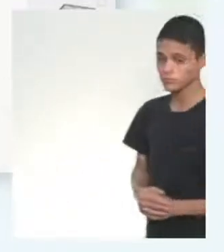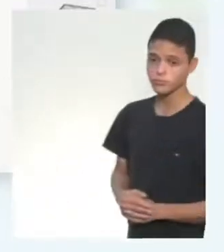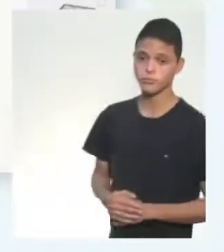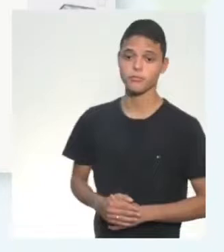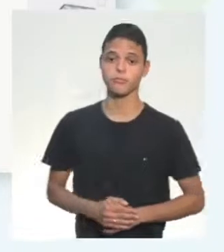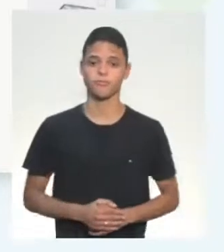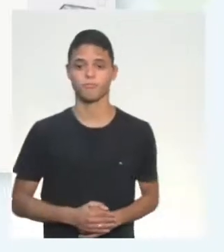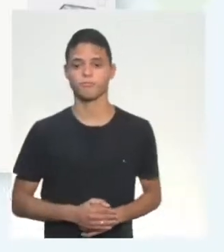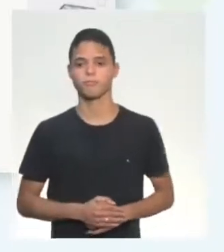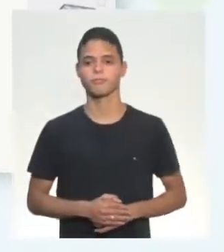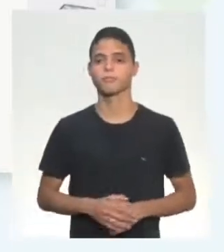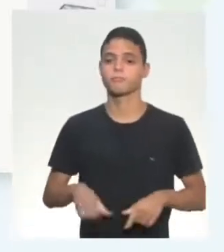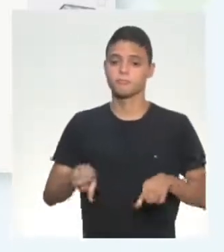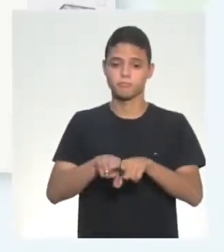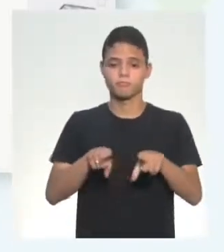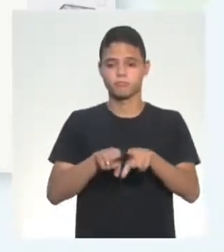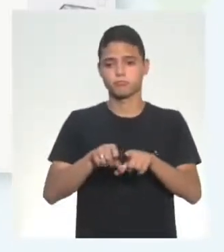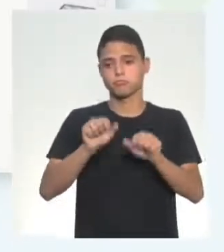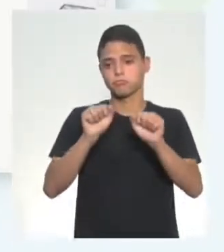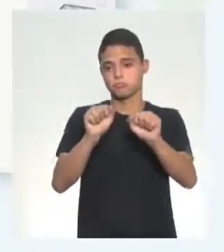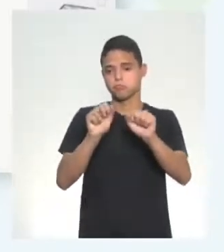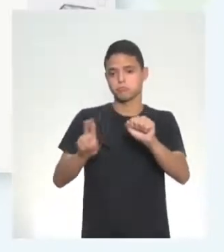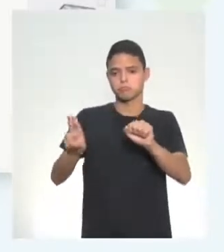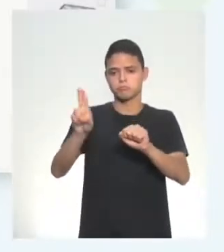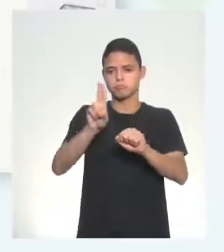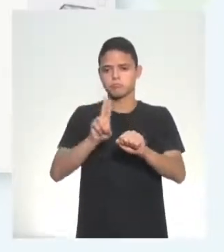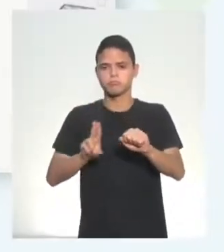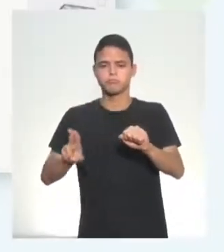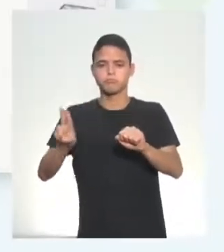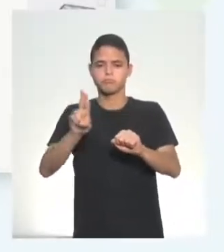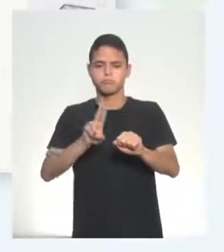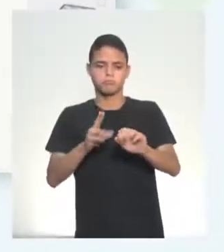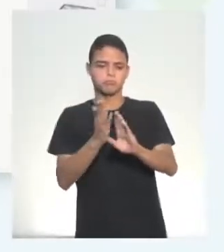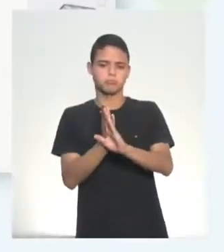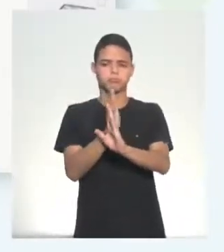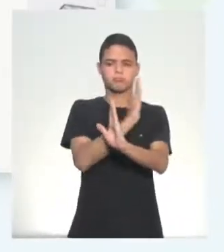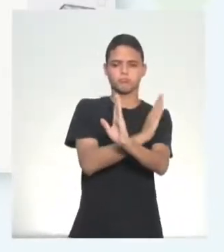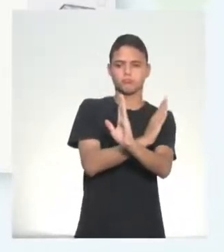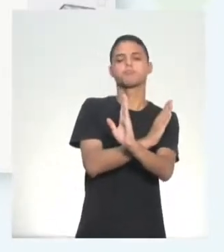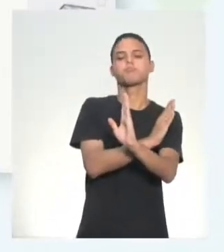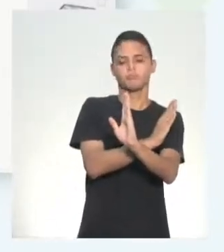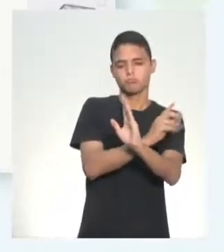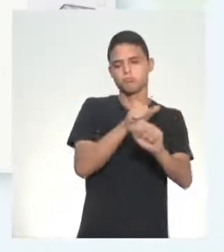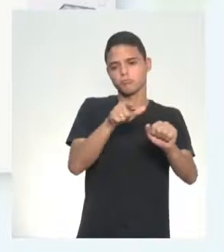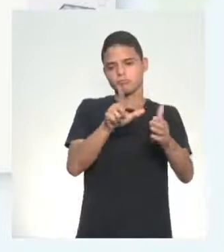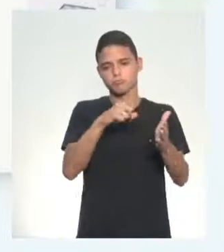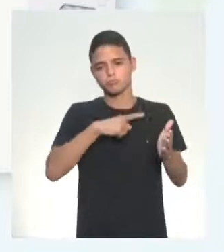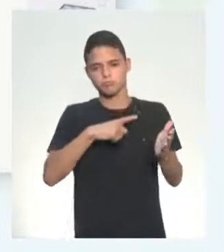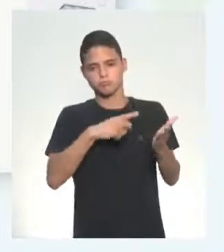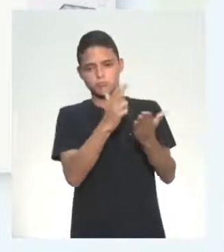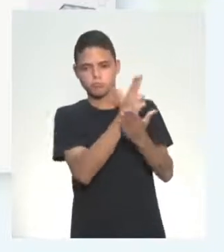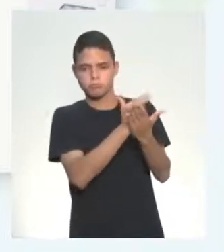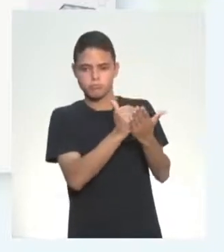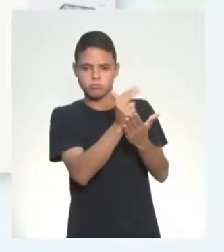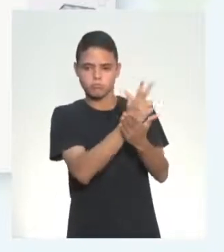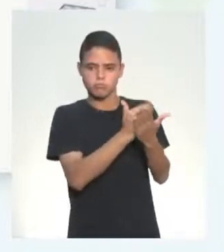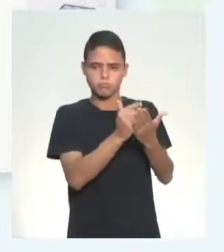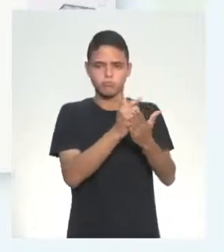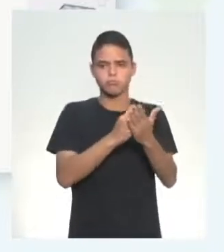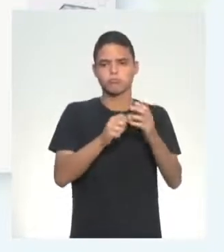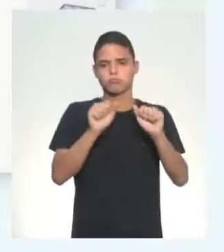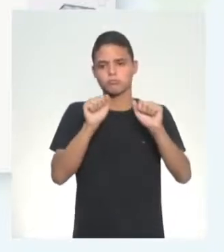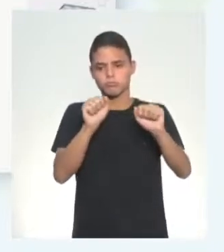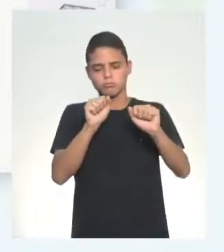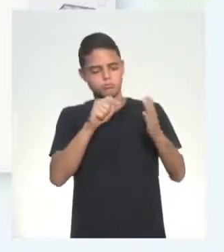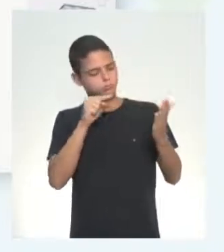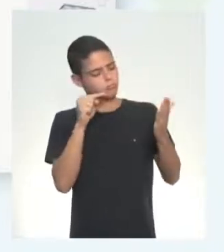aqui no canto esquerdo, você tem esse desenho desse cubo aqui, você clicando nele você pode visualizar frontal,